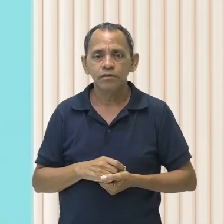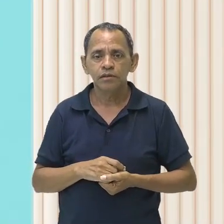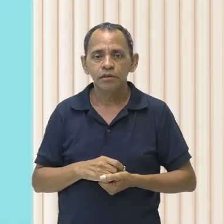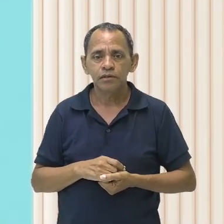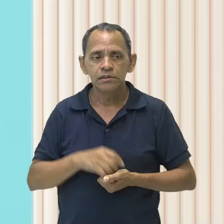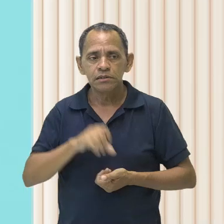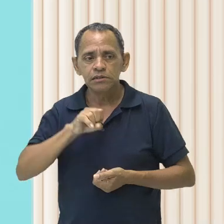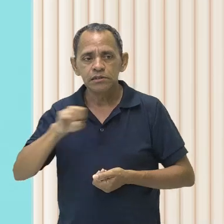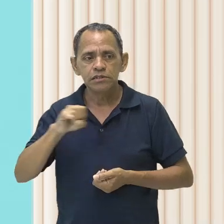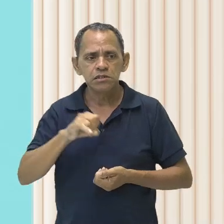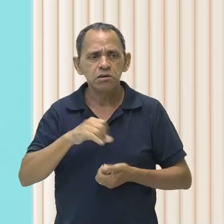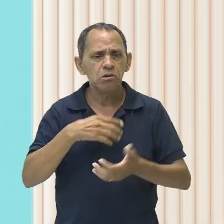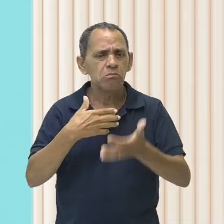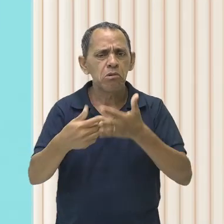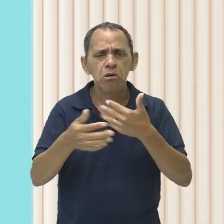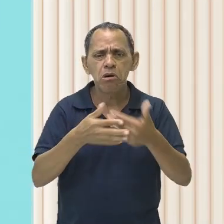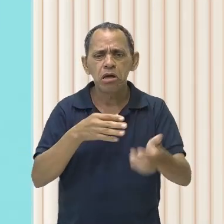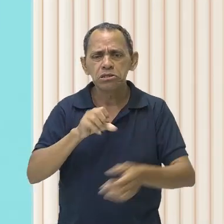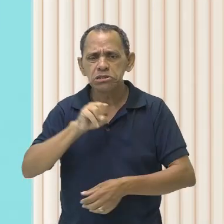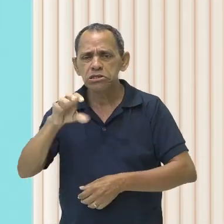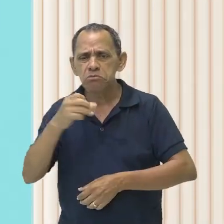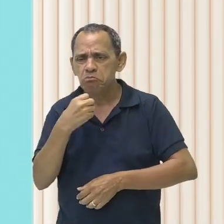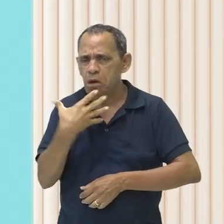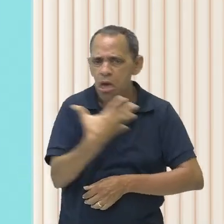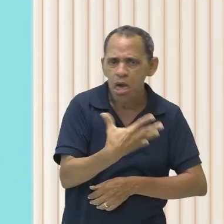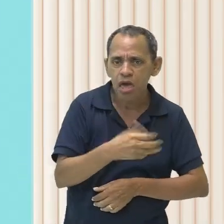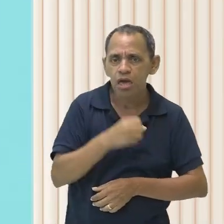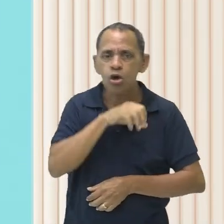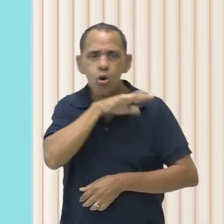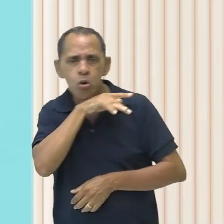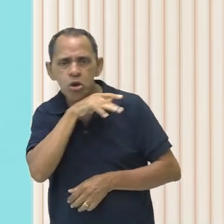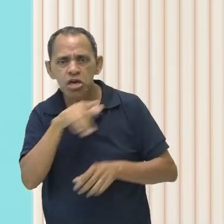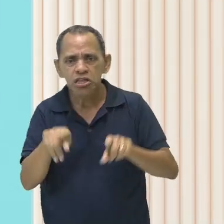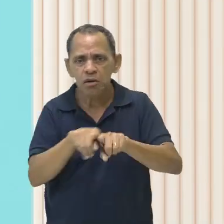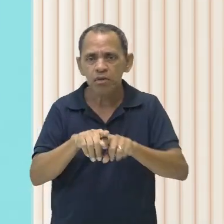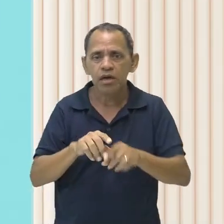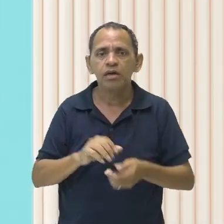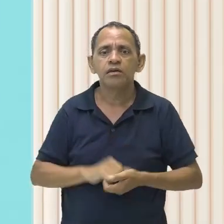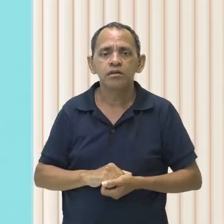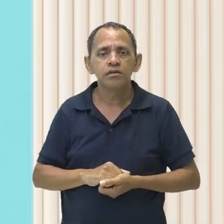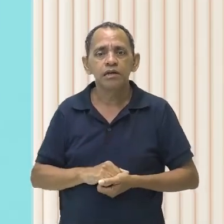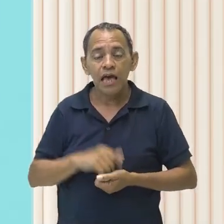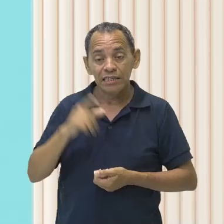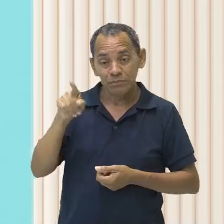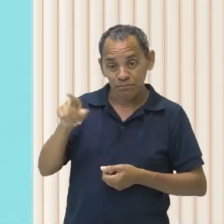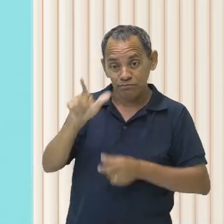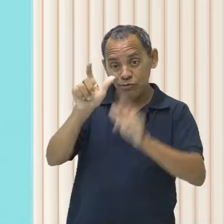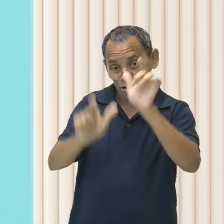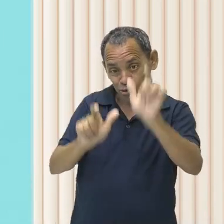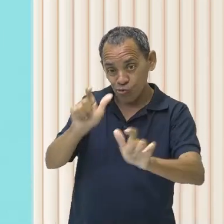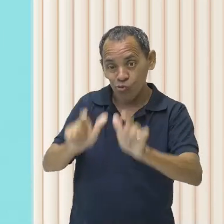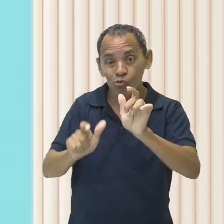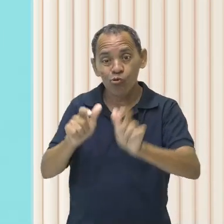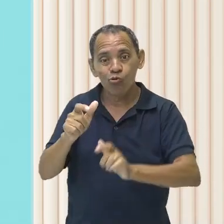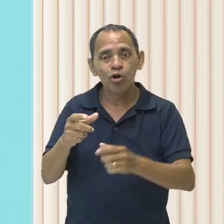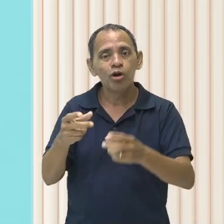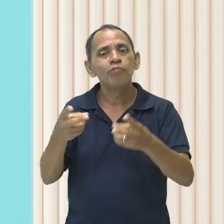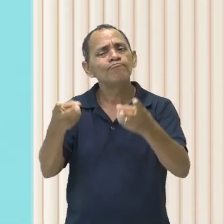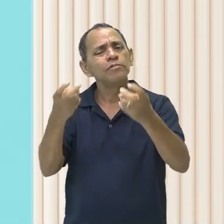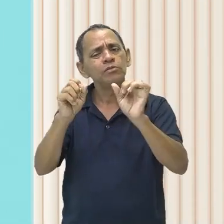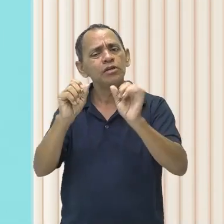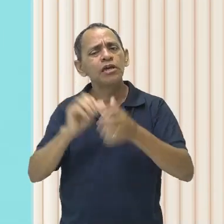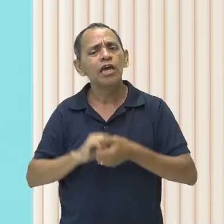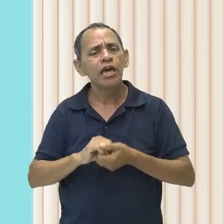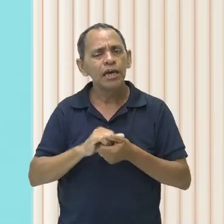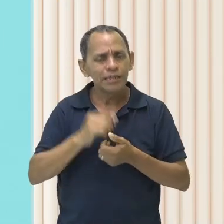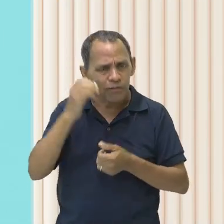O importante é ter destaque, é as pessoas saberem que estava acontecendo ali a Semana da Arte